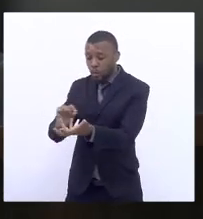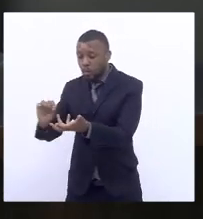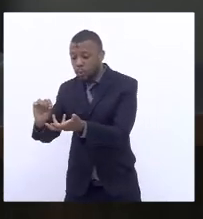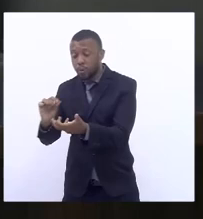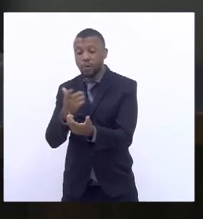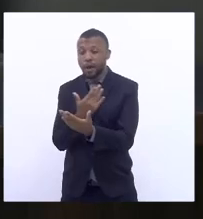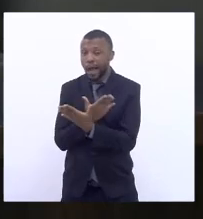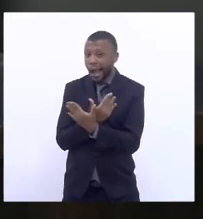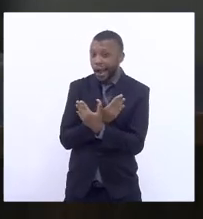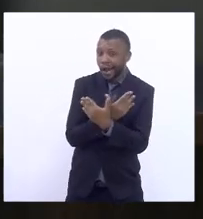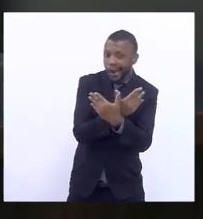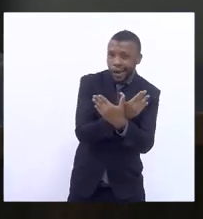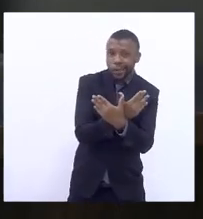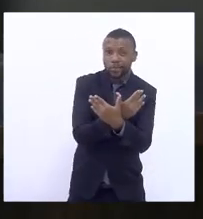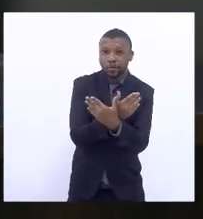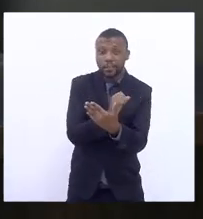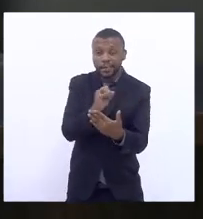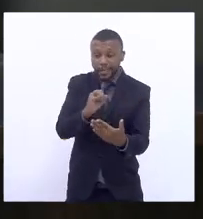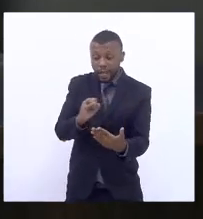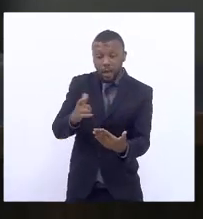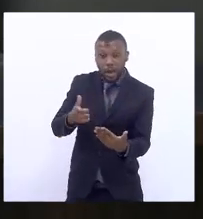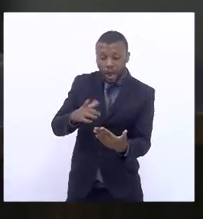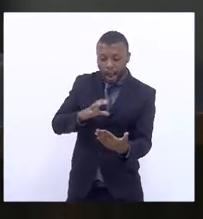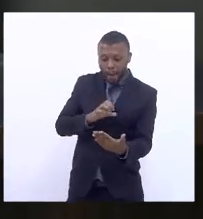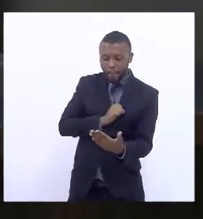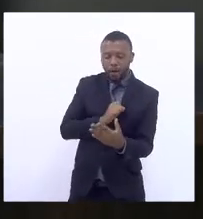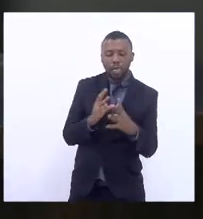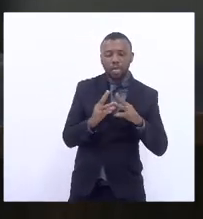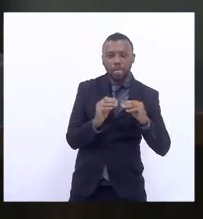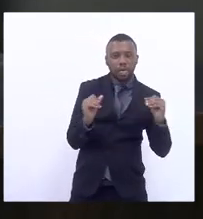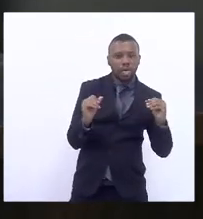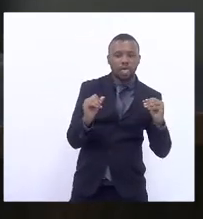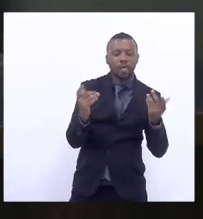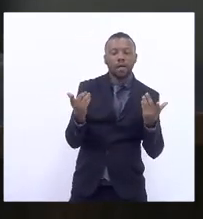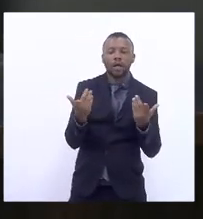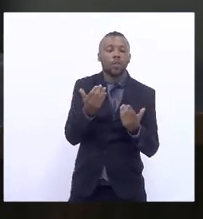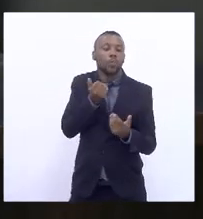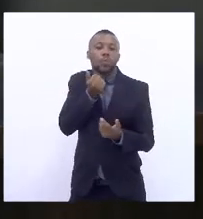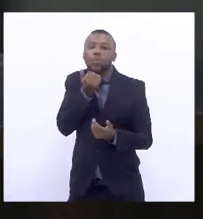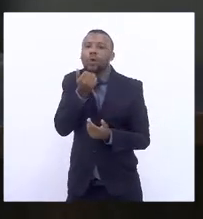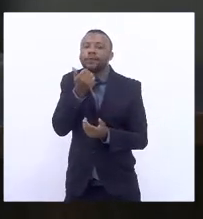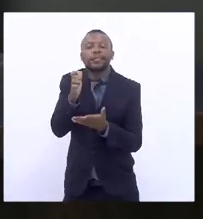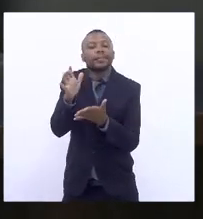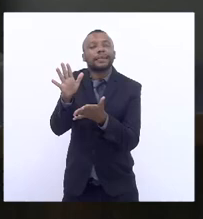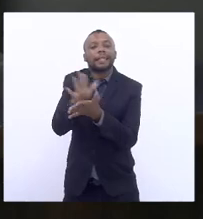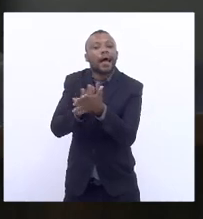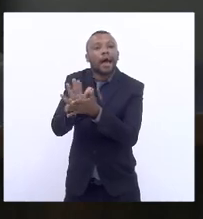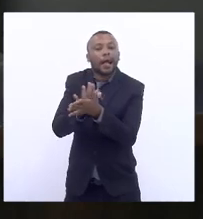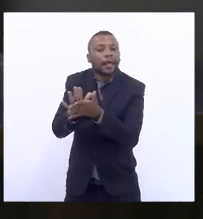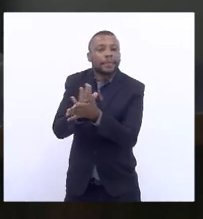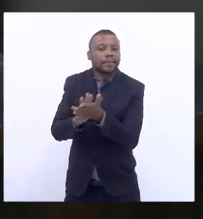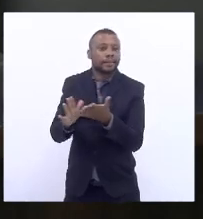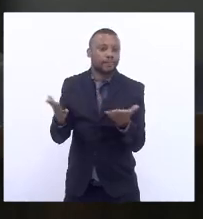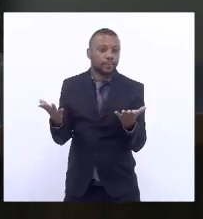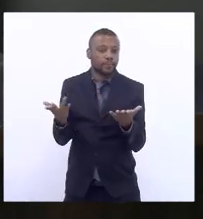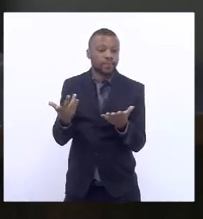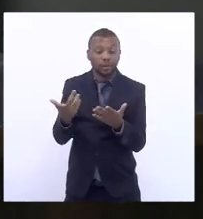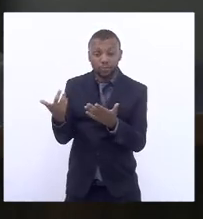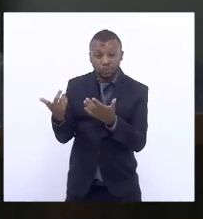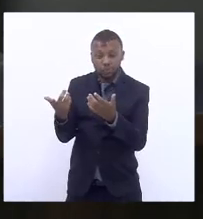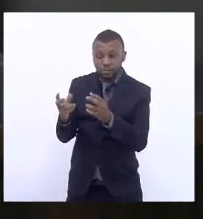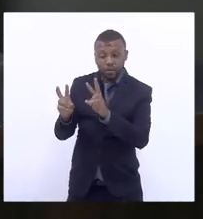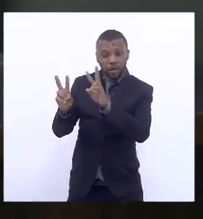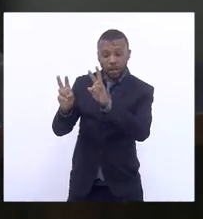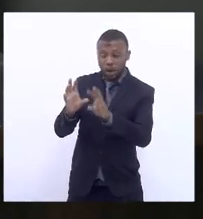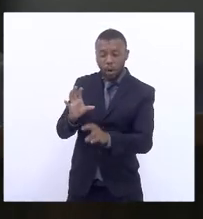amor, seria como o metal que soa ou como o sino que tina. Né? Então, essa história do amor